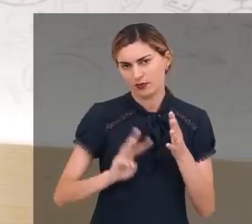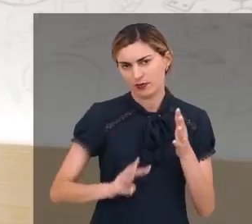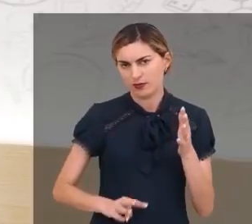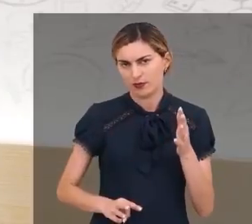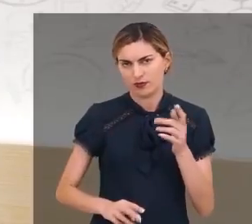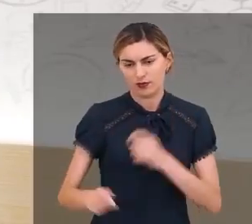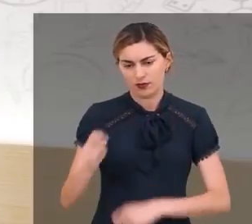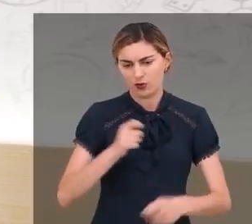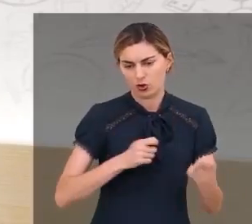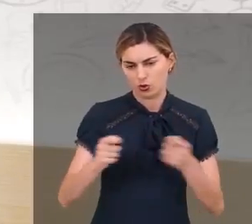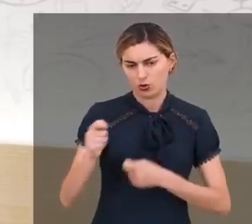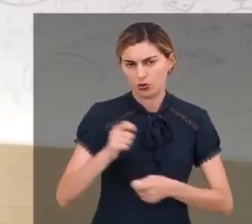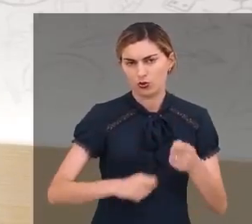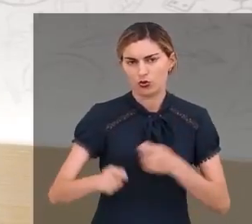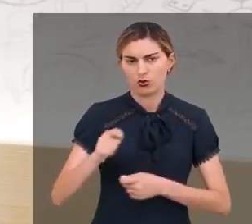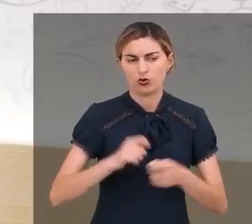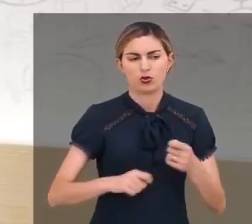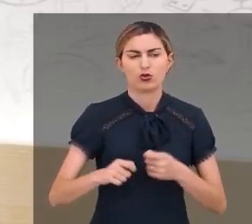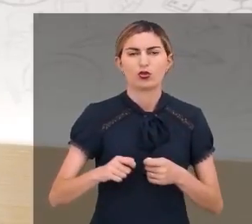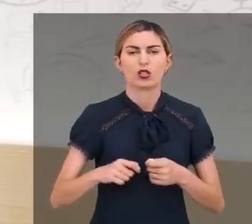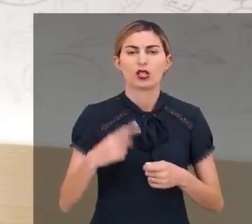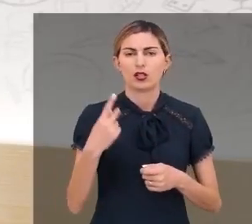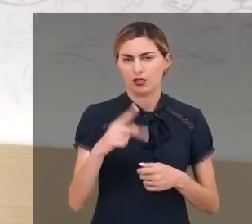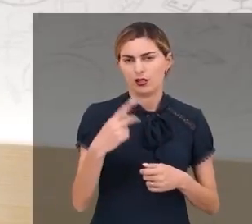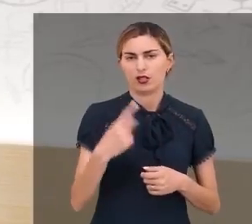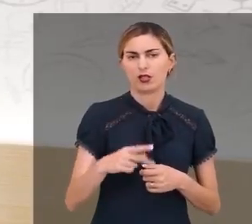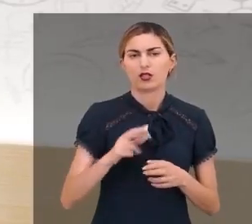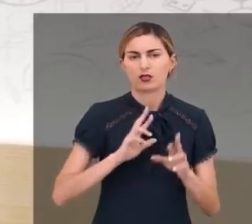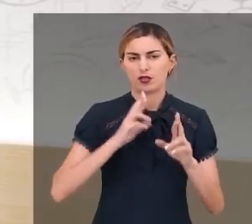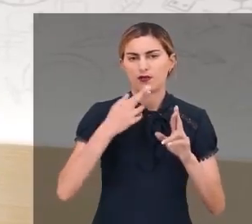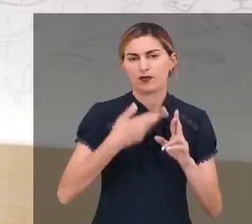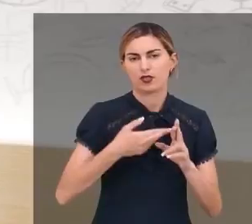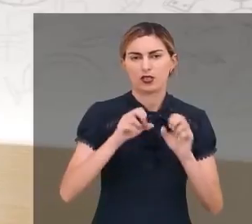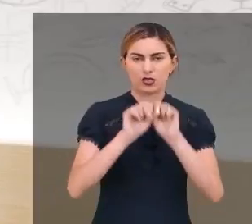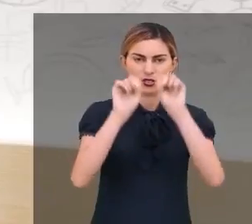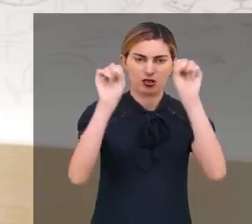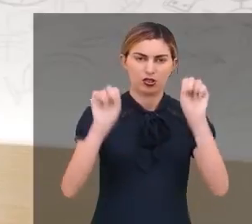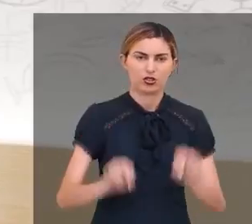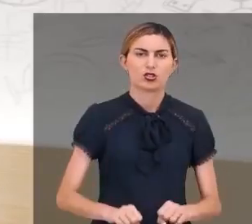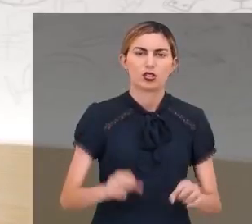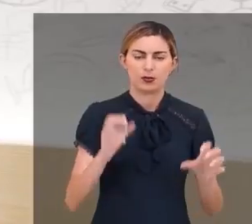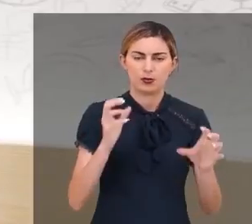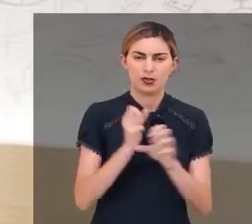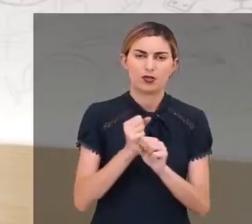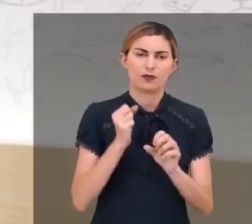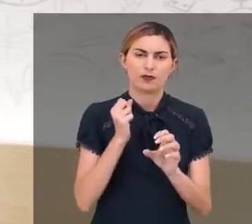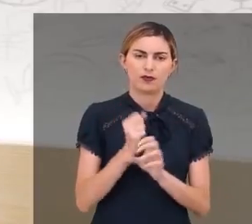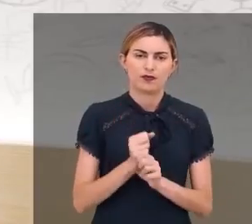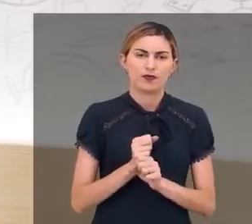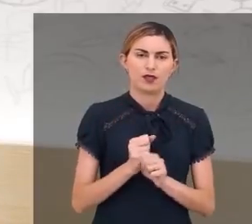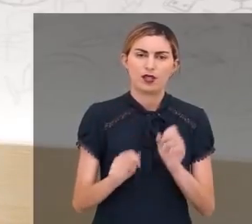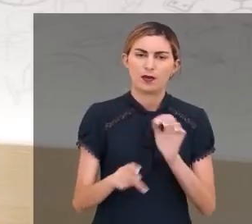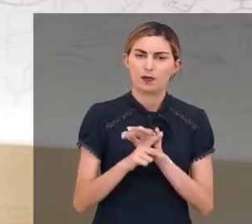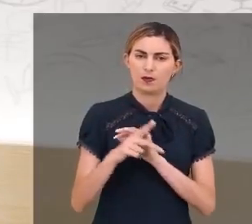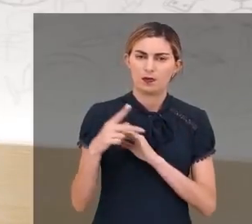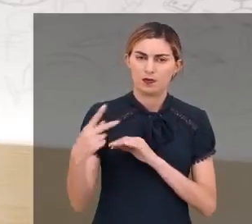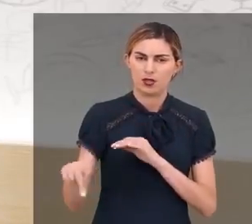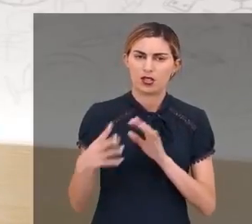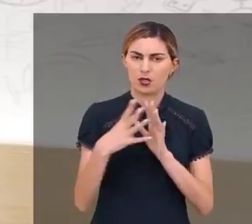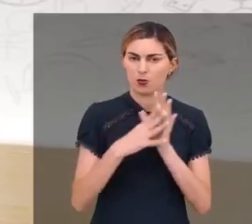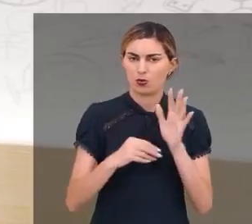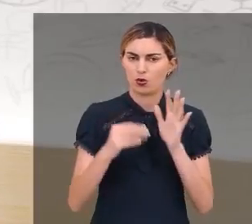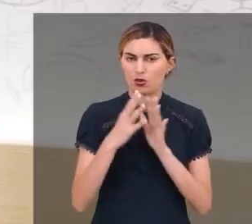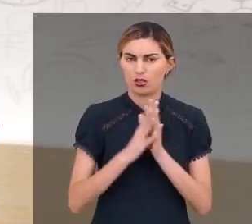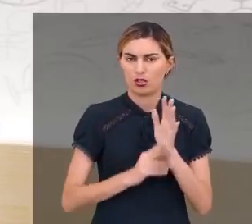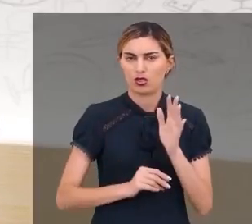métodos de controle pelo valor contábil do item, eles são referentes a um sistema contábil. Praticamente não faz parte